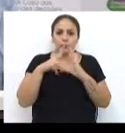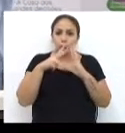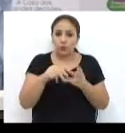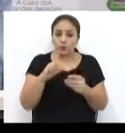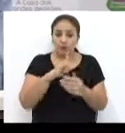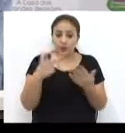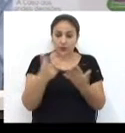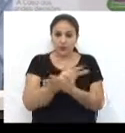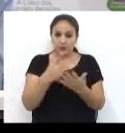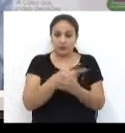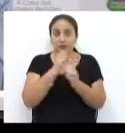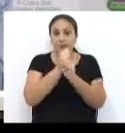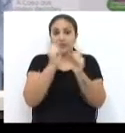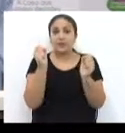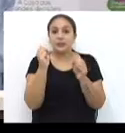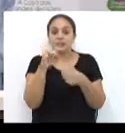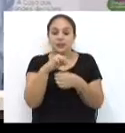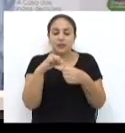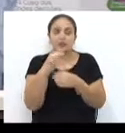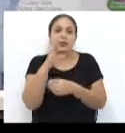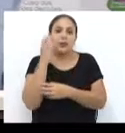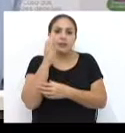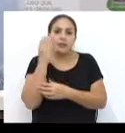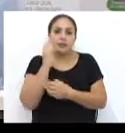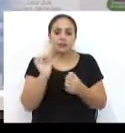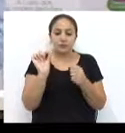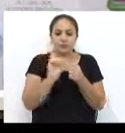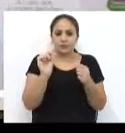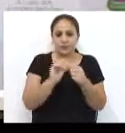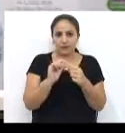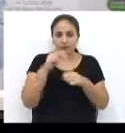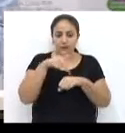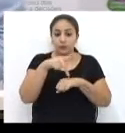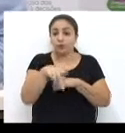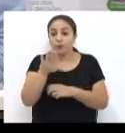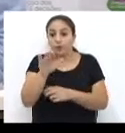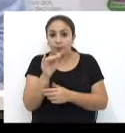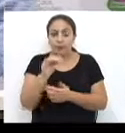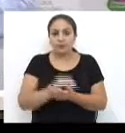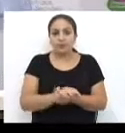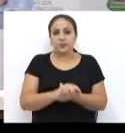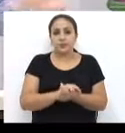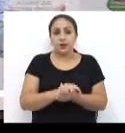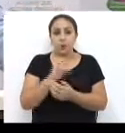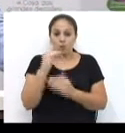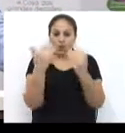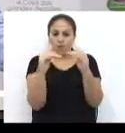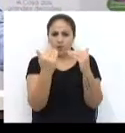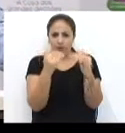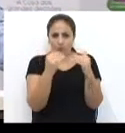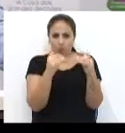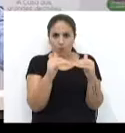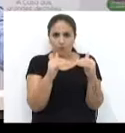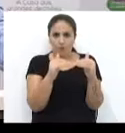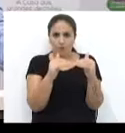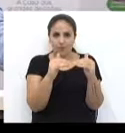Houve um sinistro hoje pela manhã na cidade de Carazinho. Acionaram um Passo Fundo, que leva um caminhão